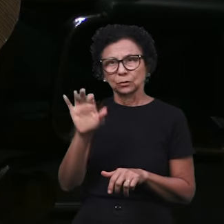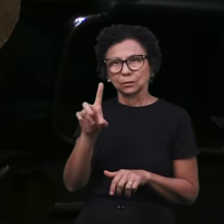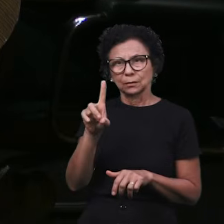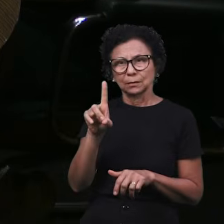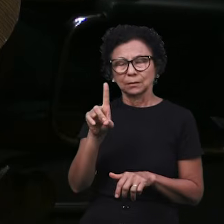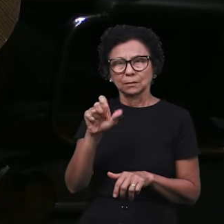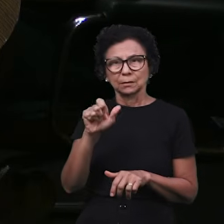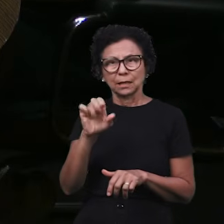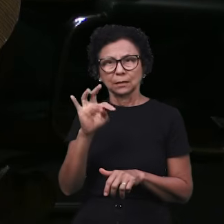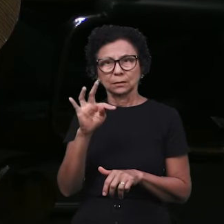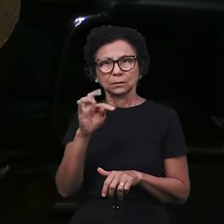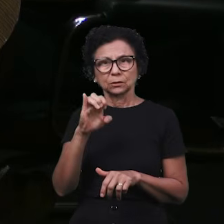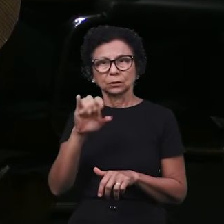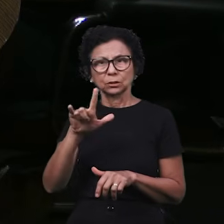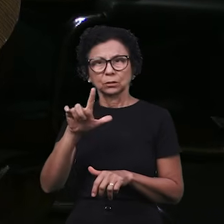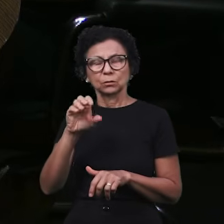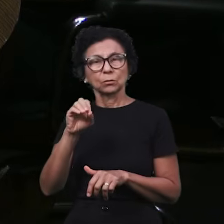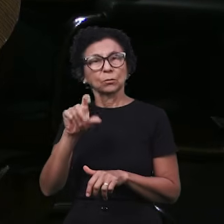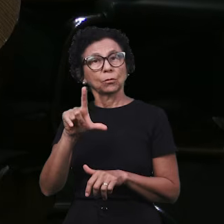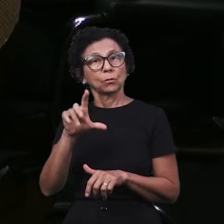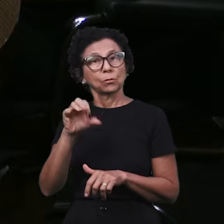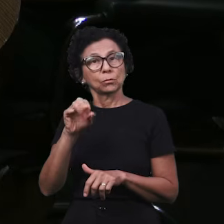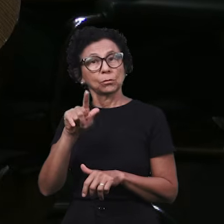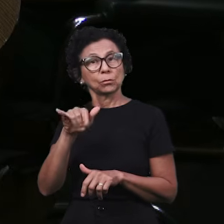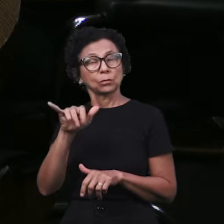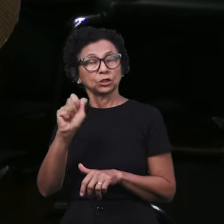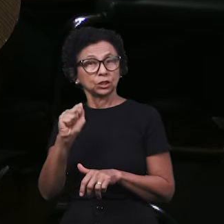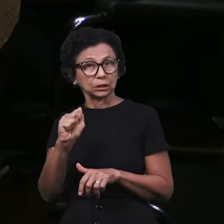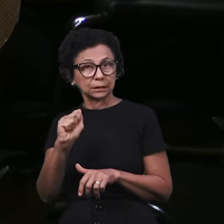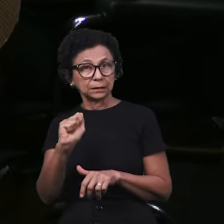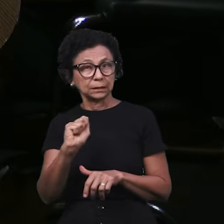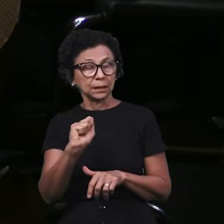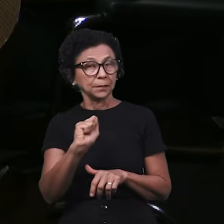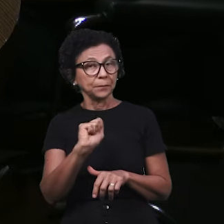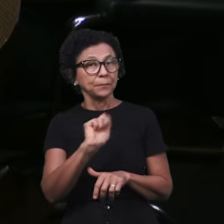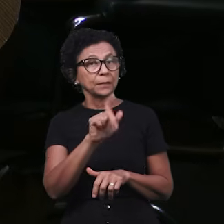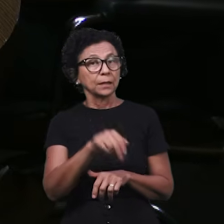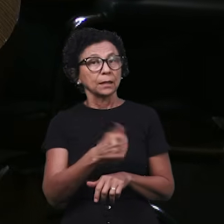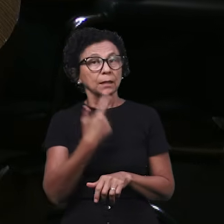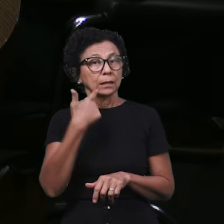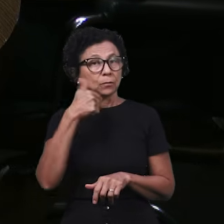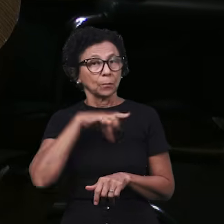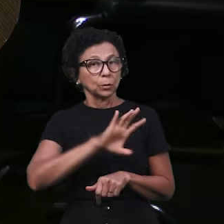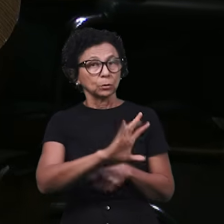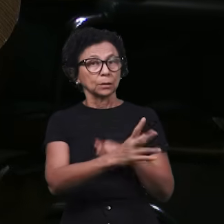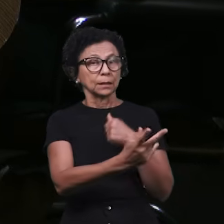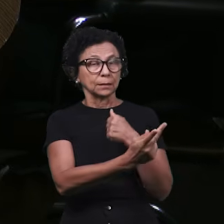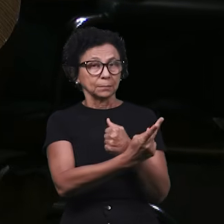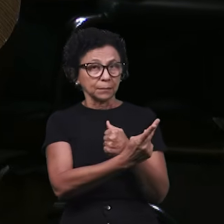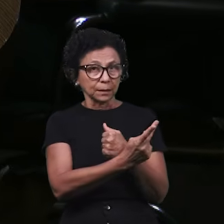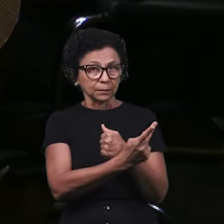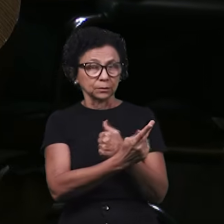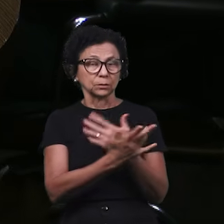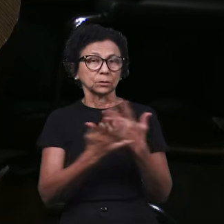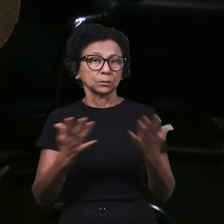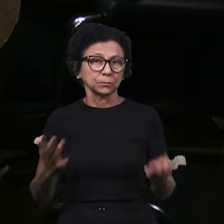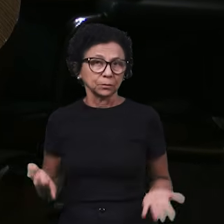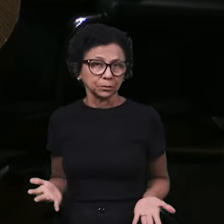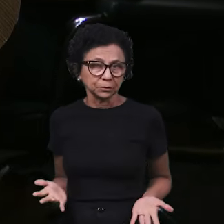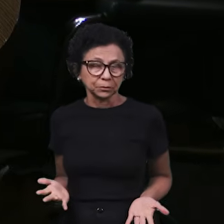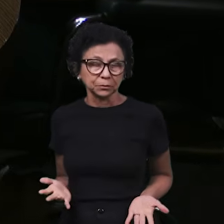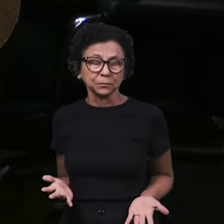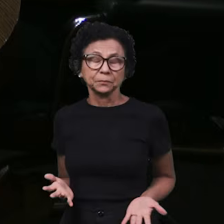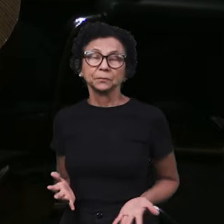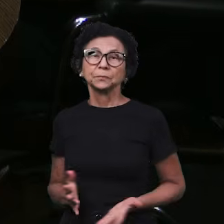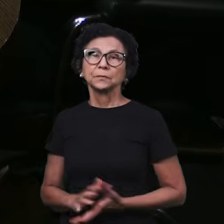empréstimo do português Isso aí. para a língua de sinais. Exatamente. O alfabeto, só existe porque nós vivemos em um